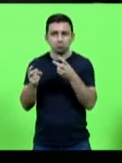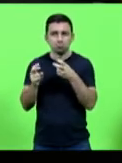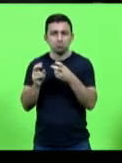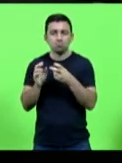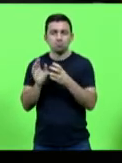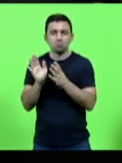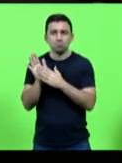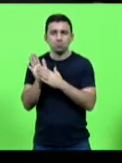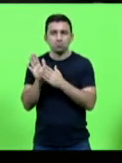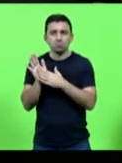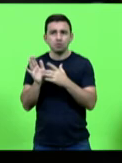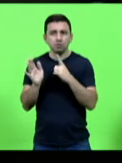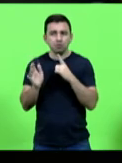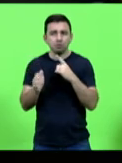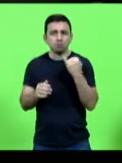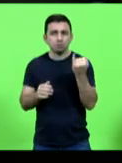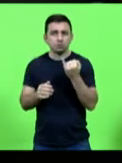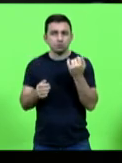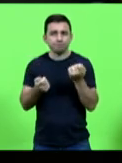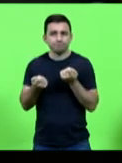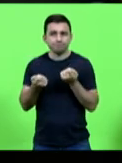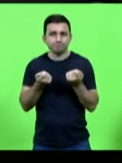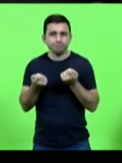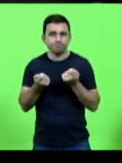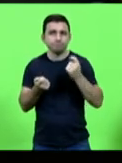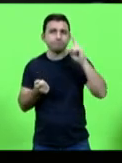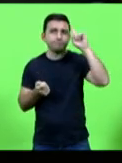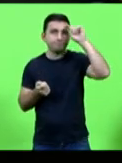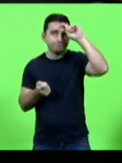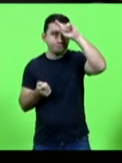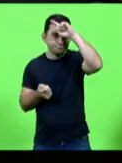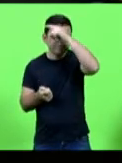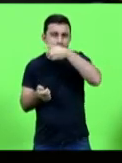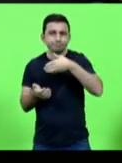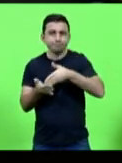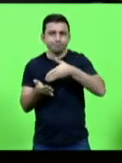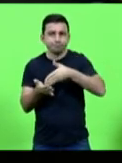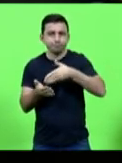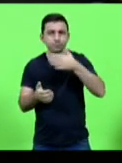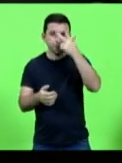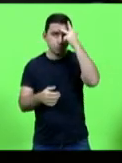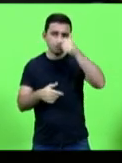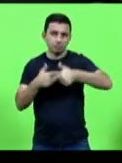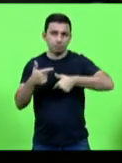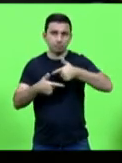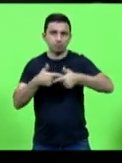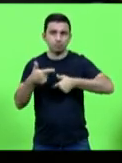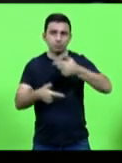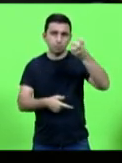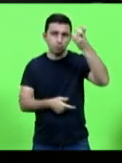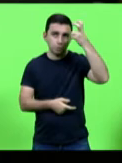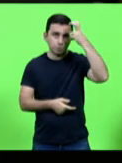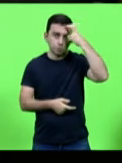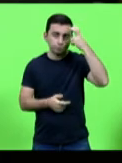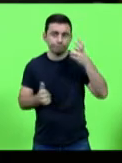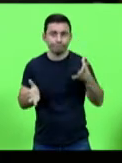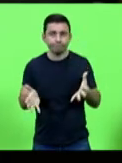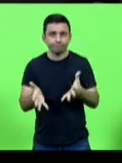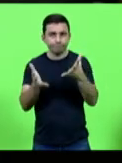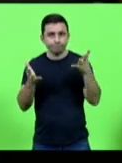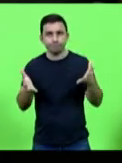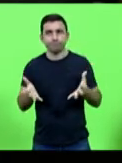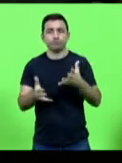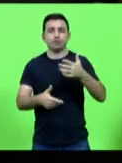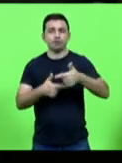importantes medidas para mitigar a extrema dificuldade enfrentada pelos trabalhadores da cultura, estimulando assim a